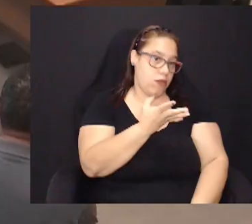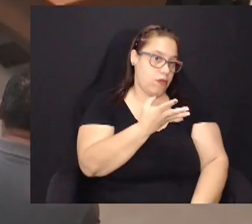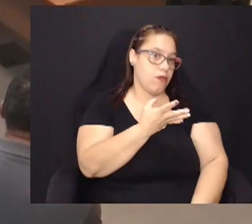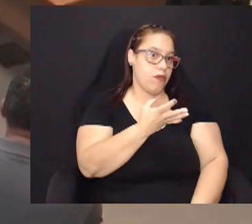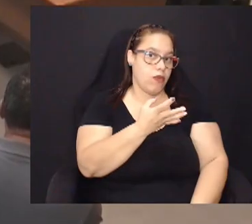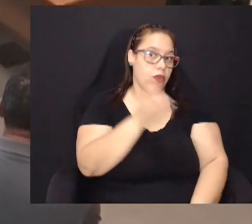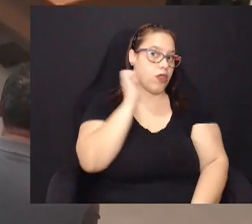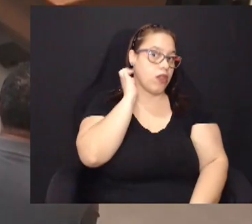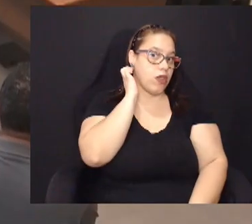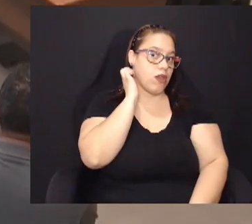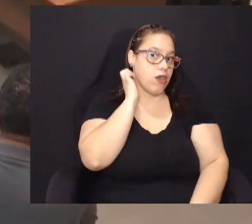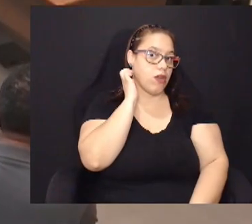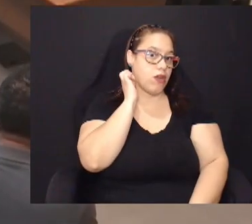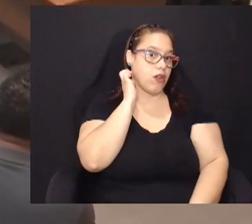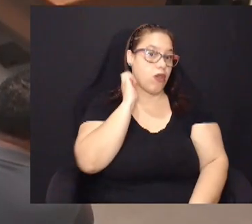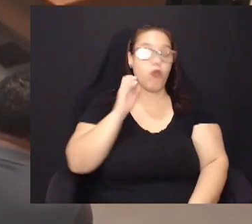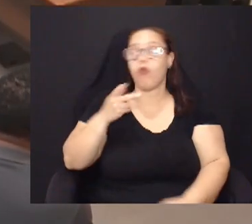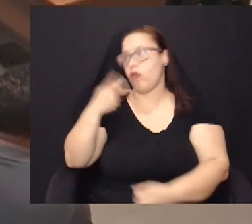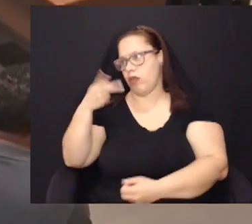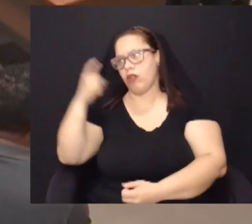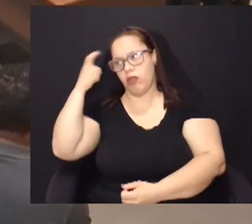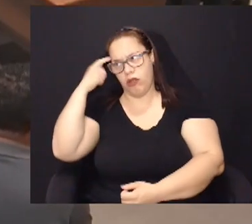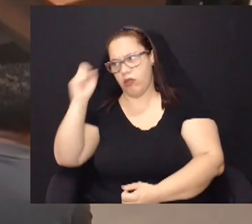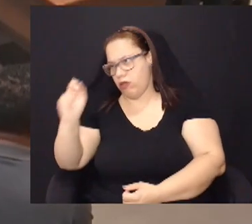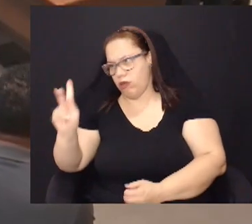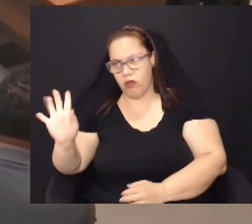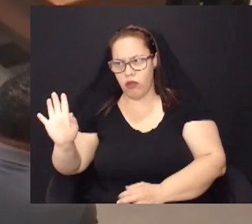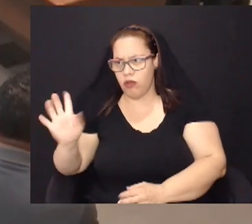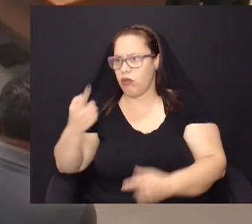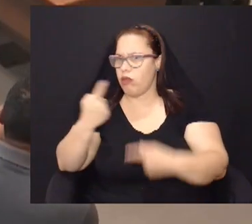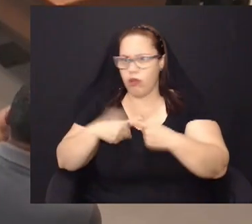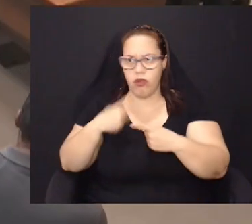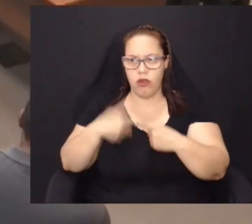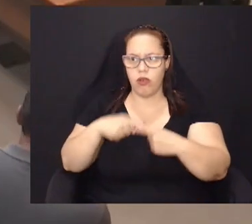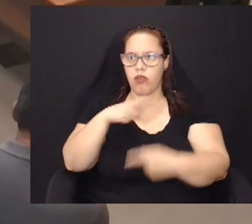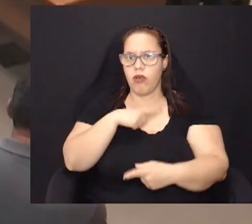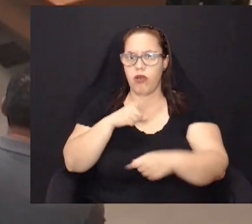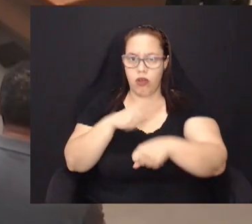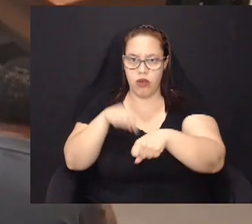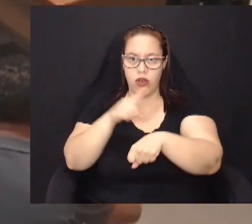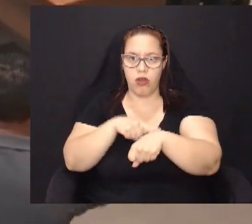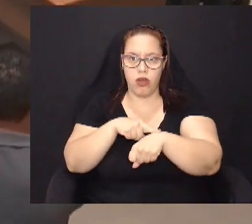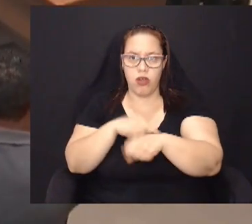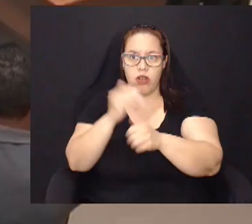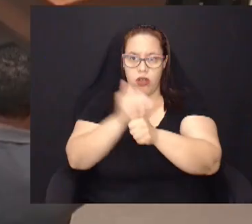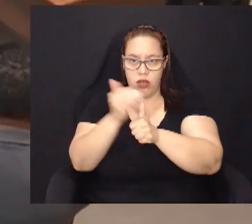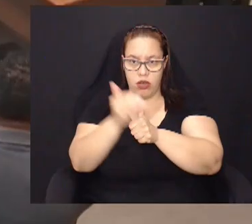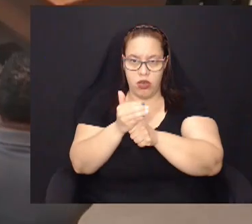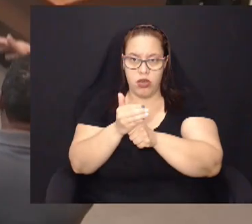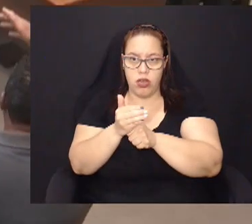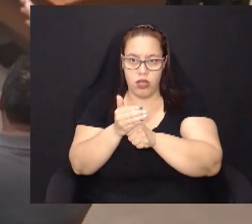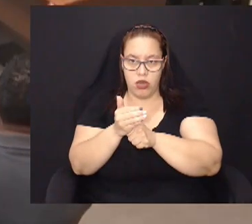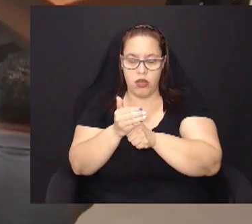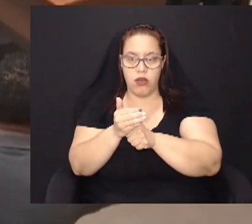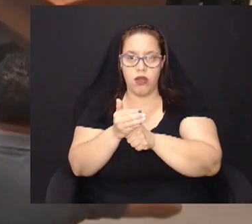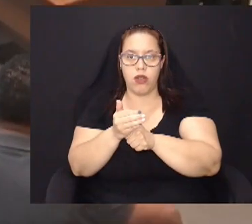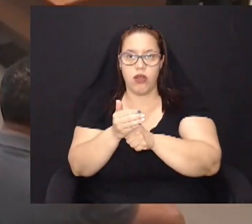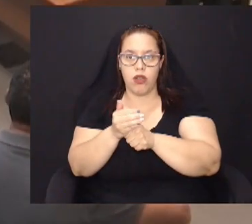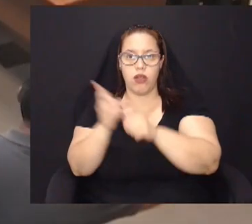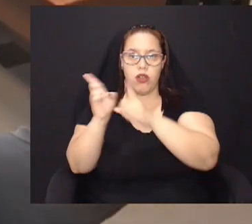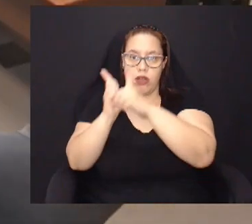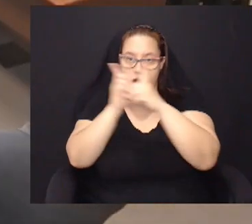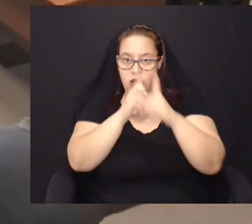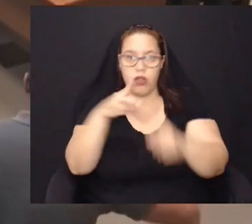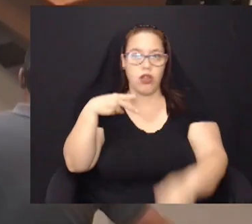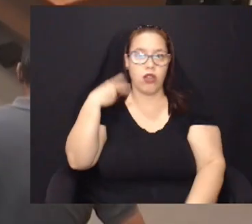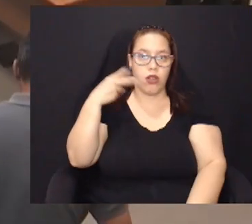eu vou pode- falar o que eu estou pensando. Sim, a gente, tá? o senhor tá aqui Até pra porque isso. eu tenho pouco tempo, eu estou atendendo um gabinete, toda quinta eu atendo, os vereadores aí que são